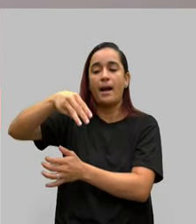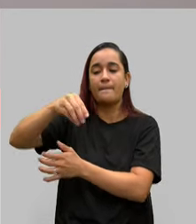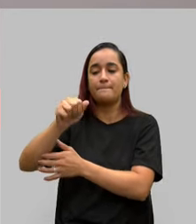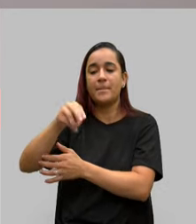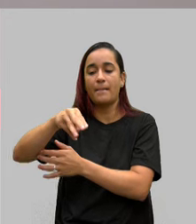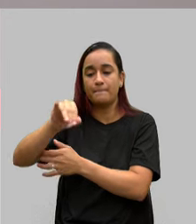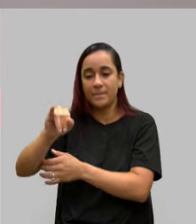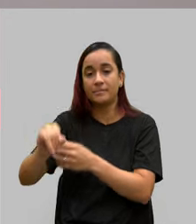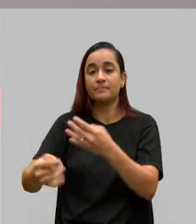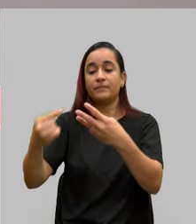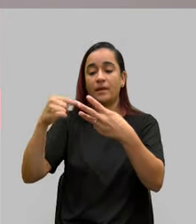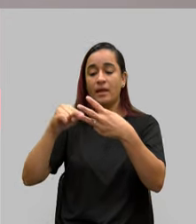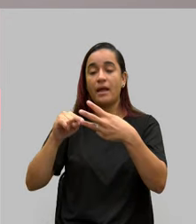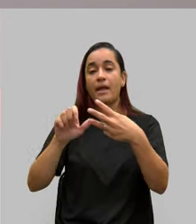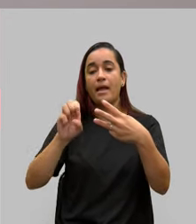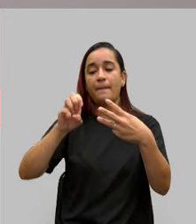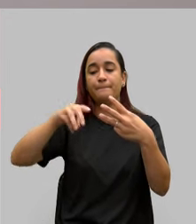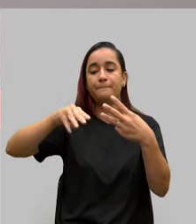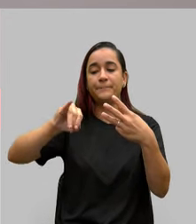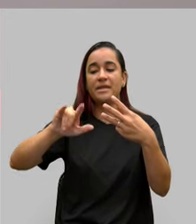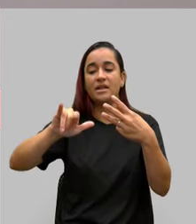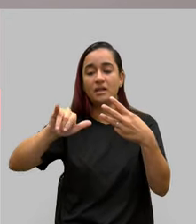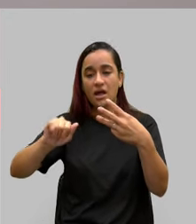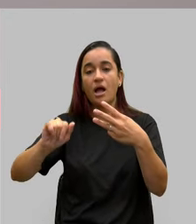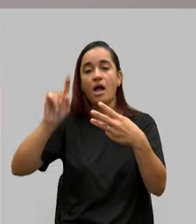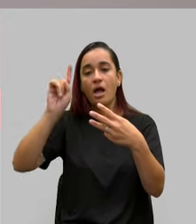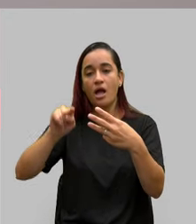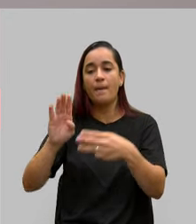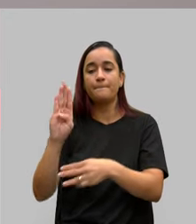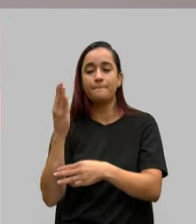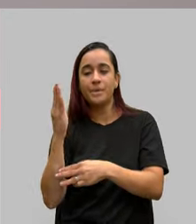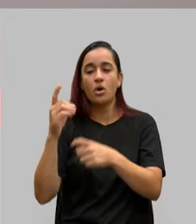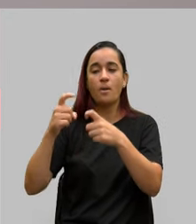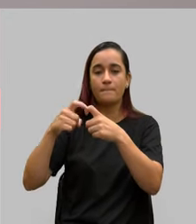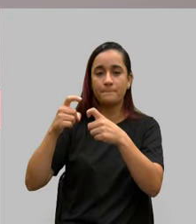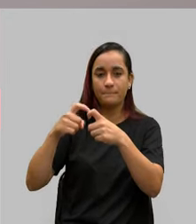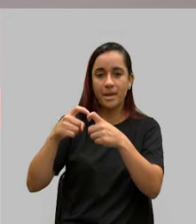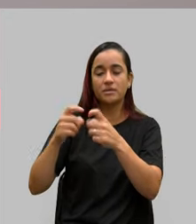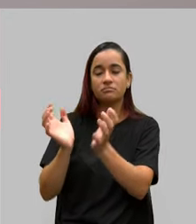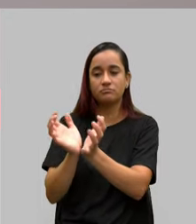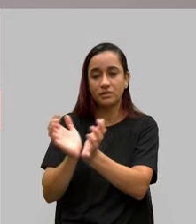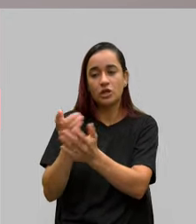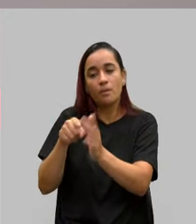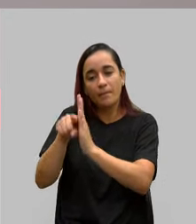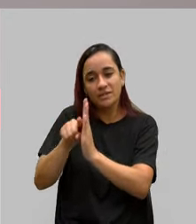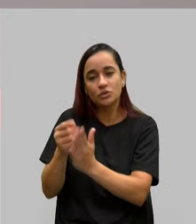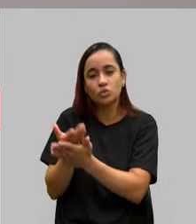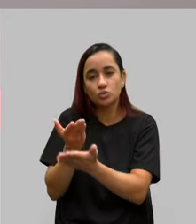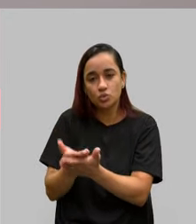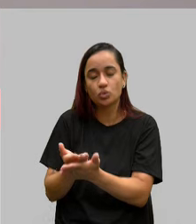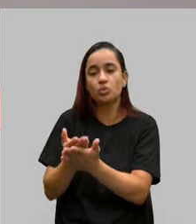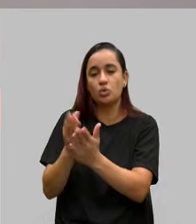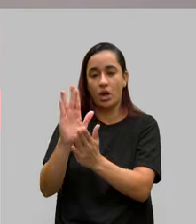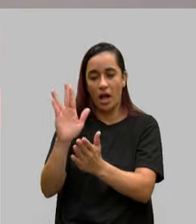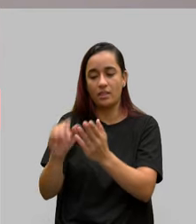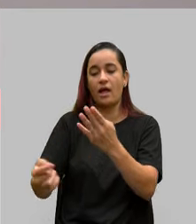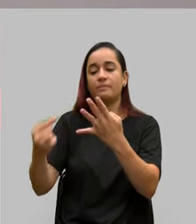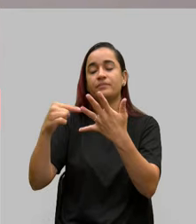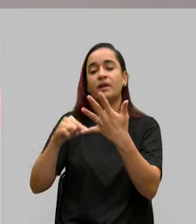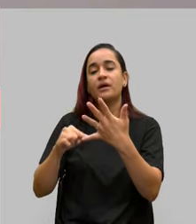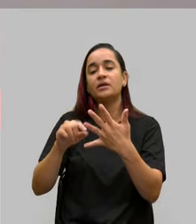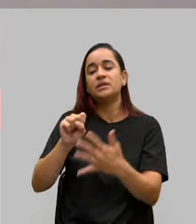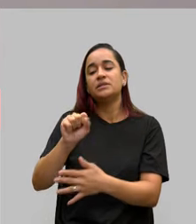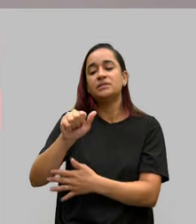biomédica e membro da Sociedade Brasileira de estudos de cannabis Sara Bragança Bastos Guimarães psiquiatra